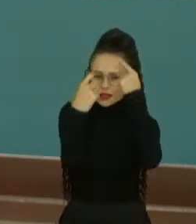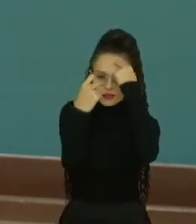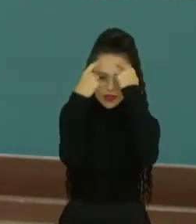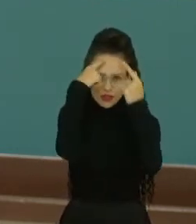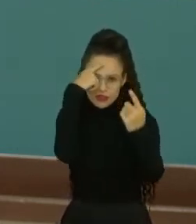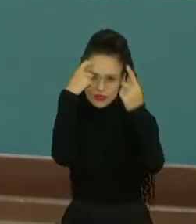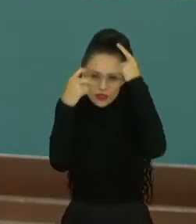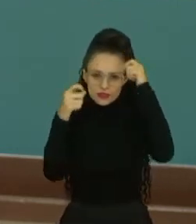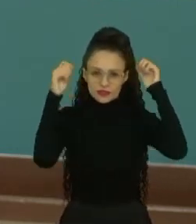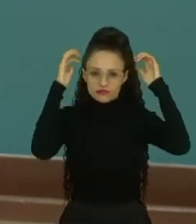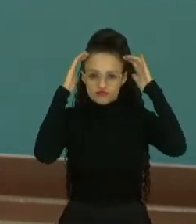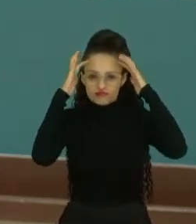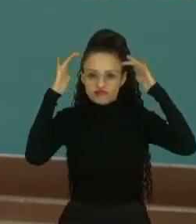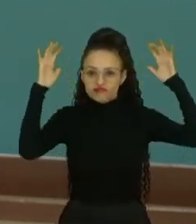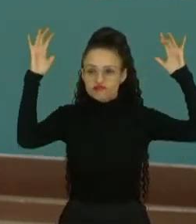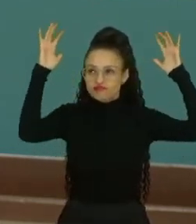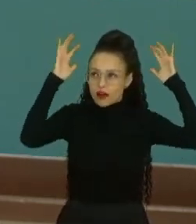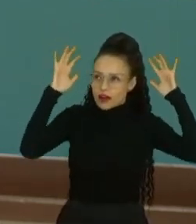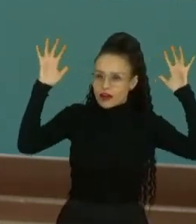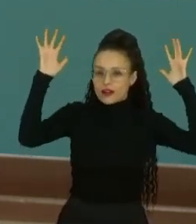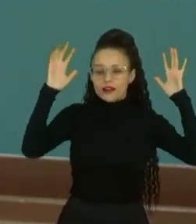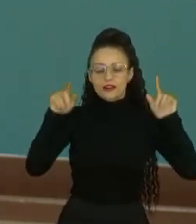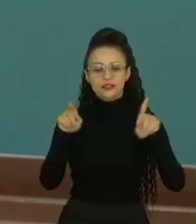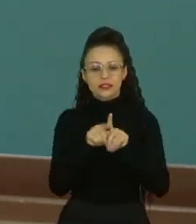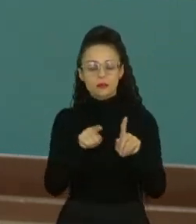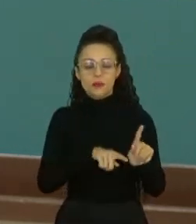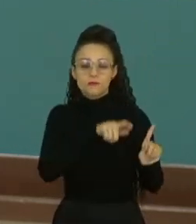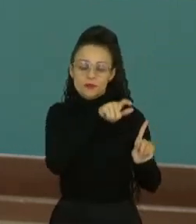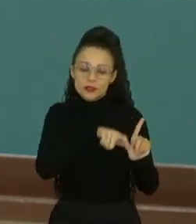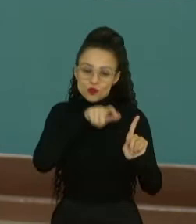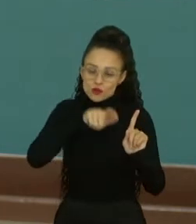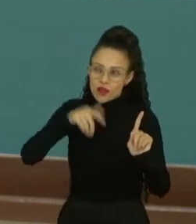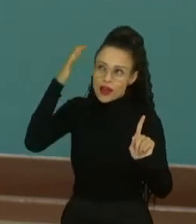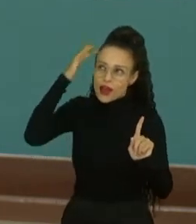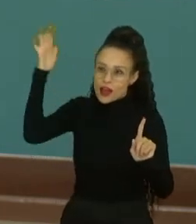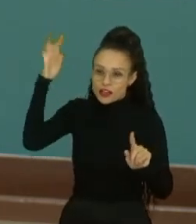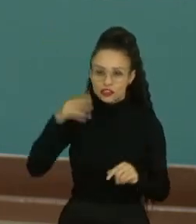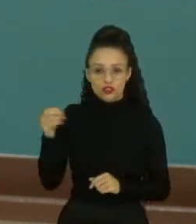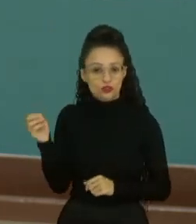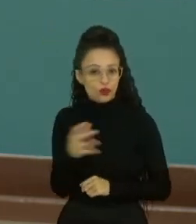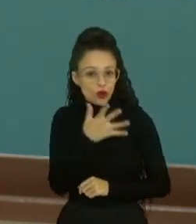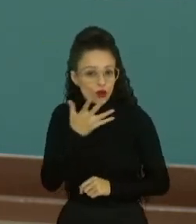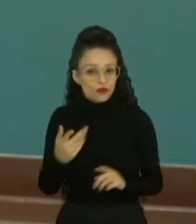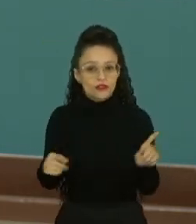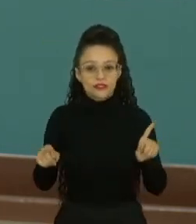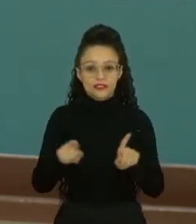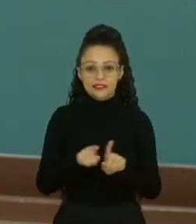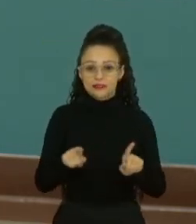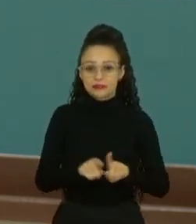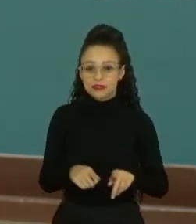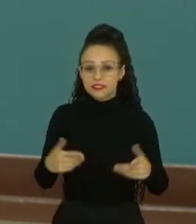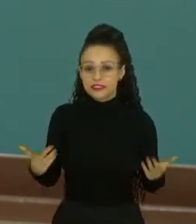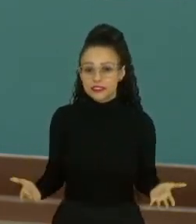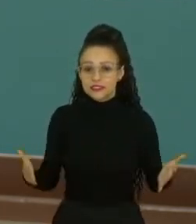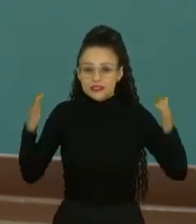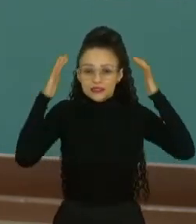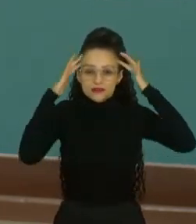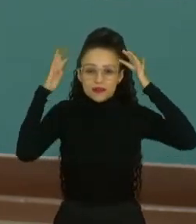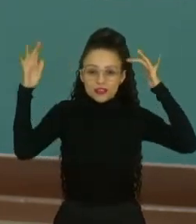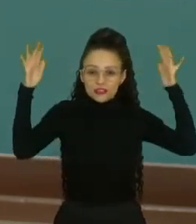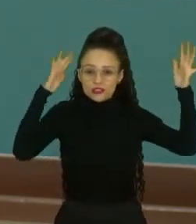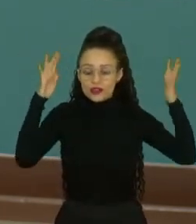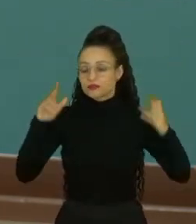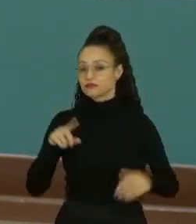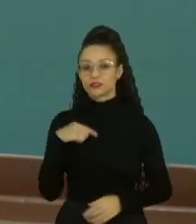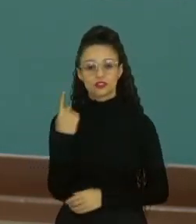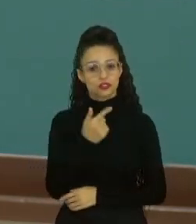criatividade, quando nós conseguimos tirar ali personagens novos, né, até mesmo imaginados, nós